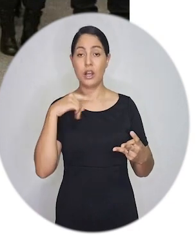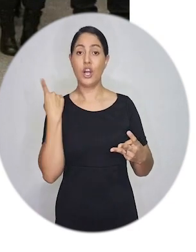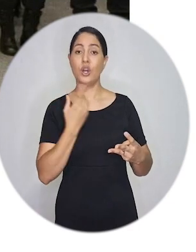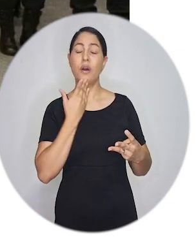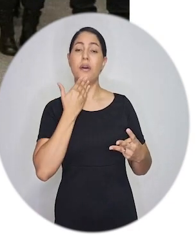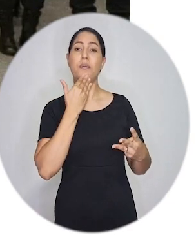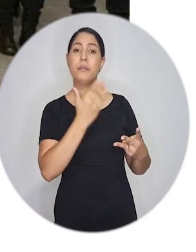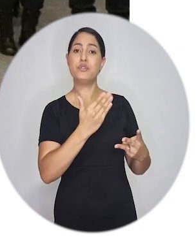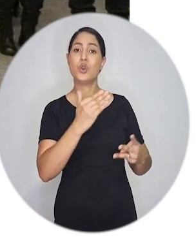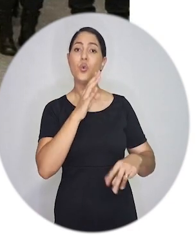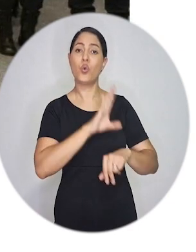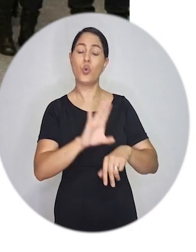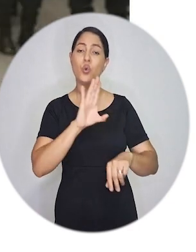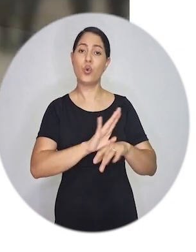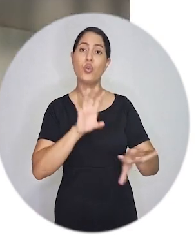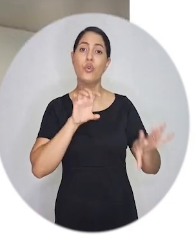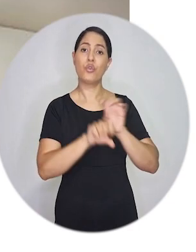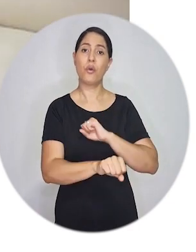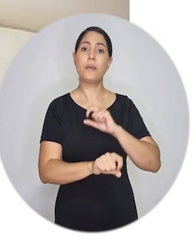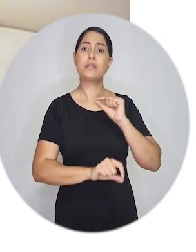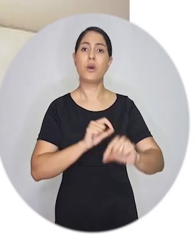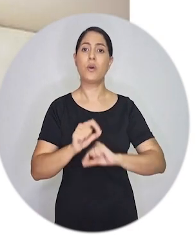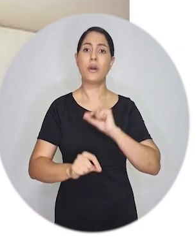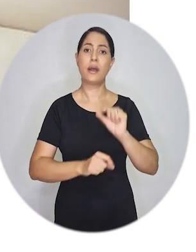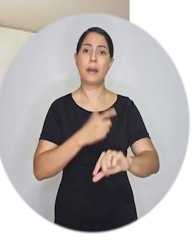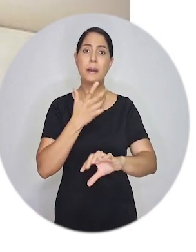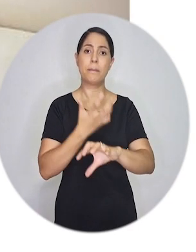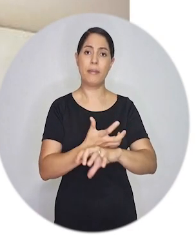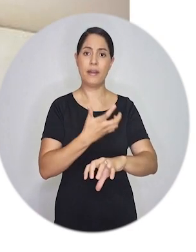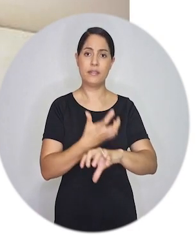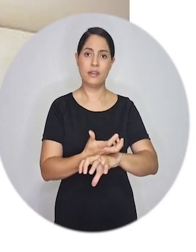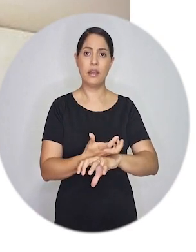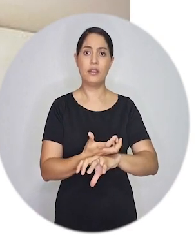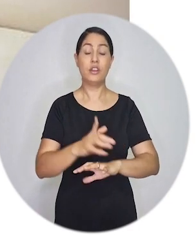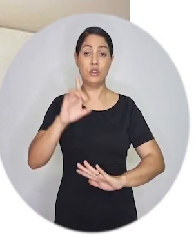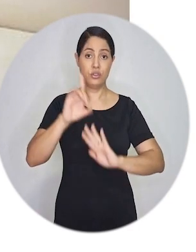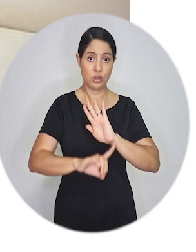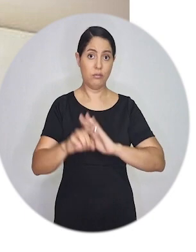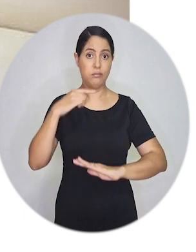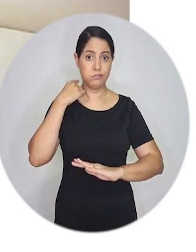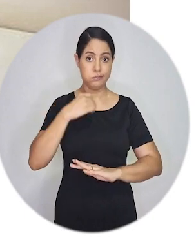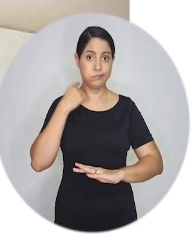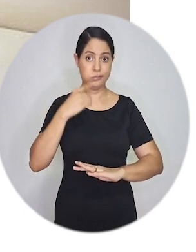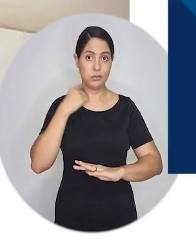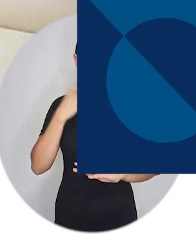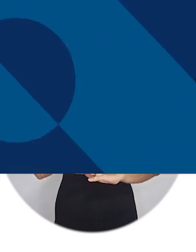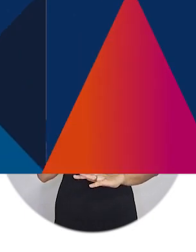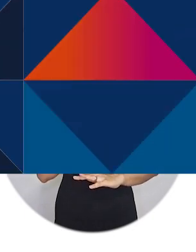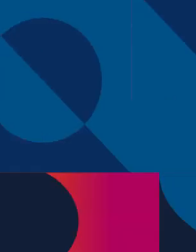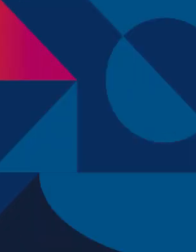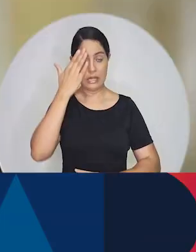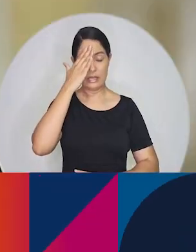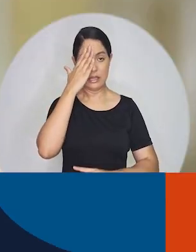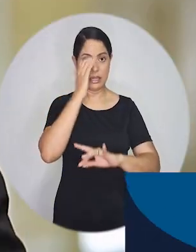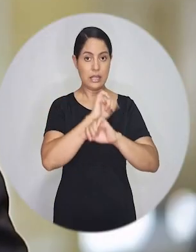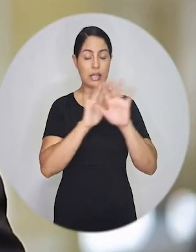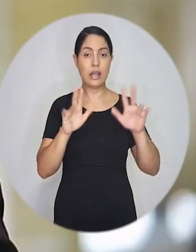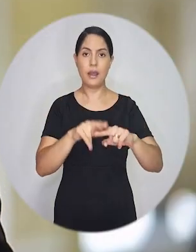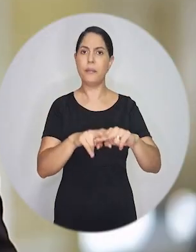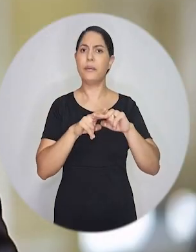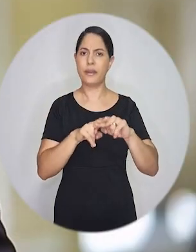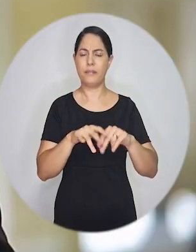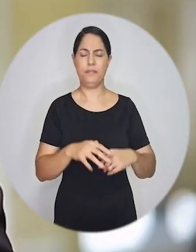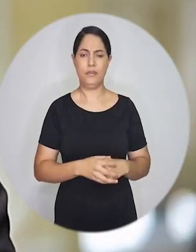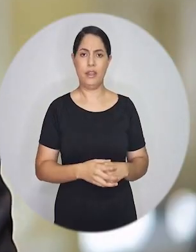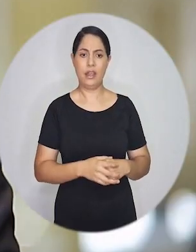Polícia Militar, que seja inserido nos cursos de formação a disciplina prerrogativas da advocacia, para que de fato aqueles